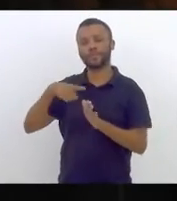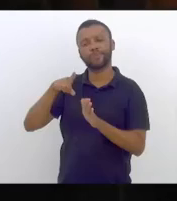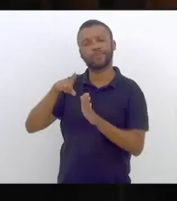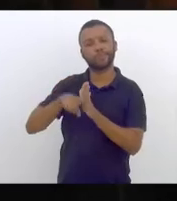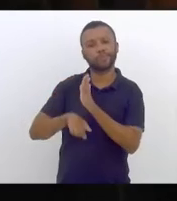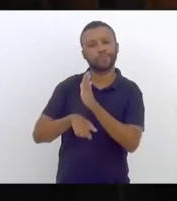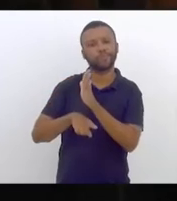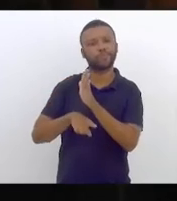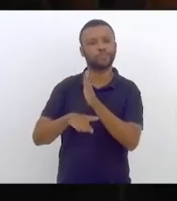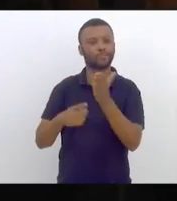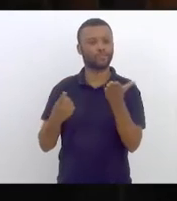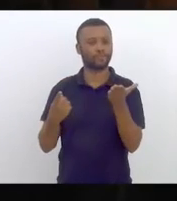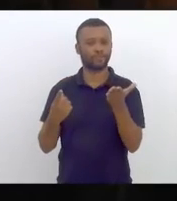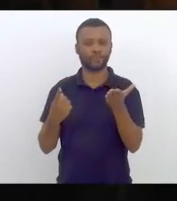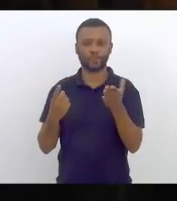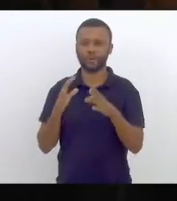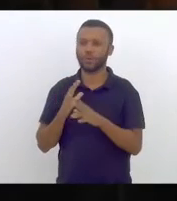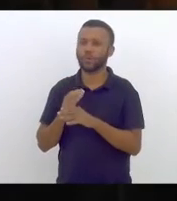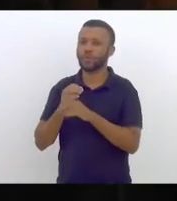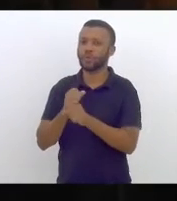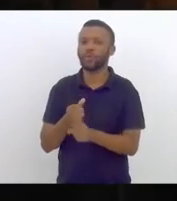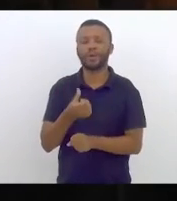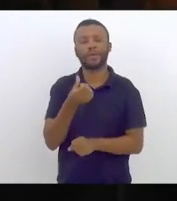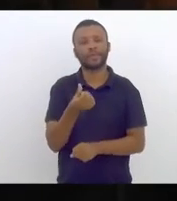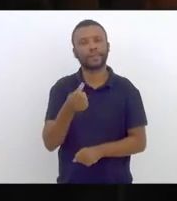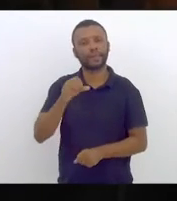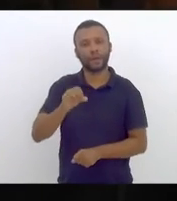um decréscimo de